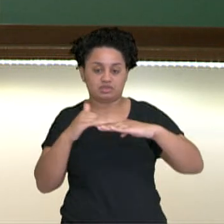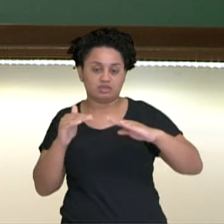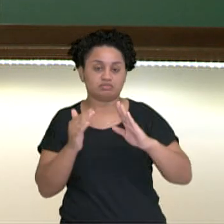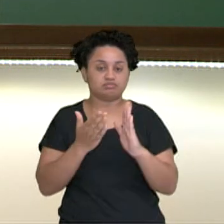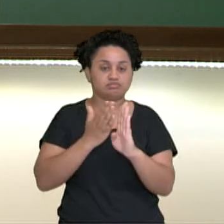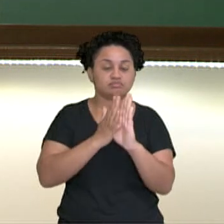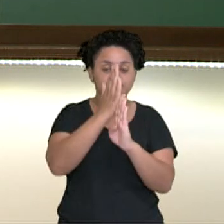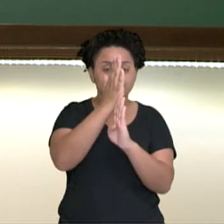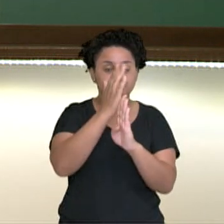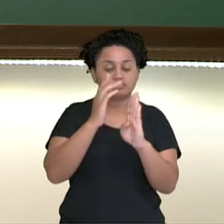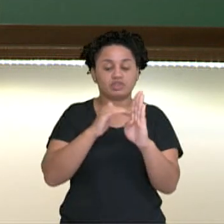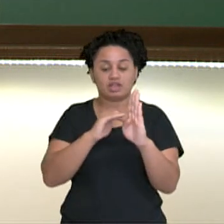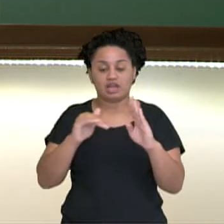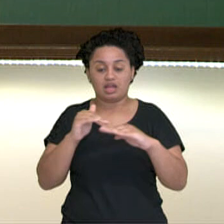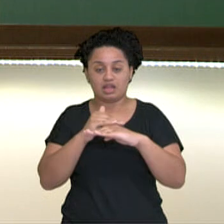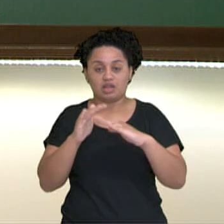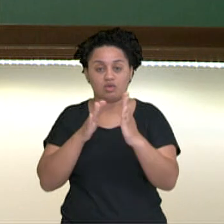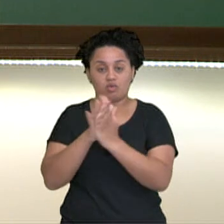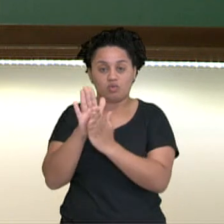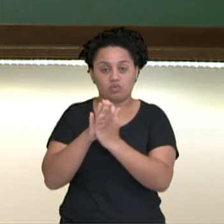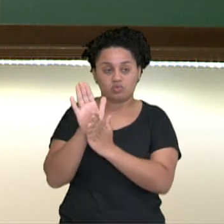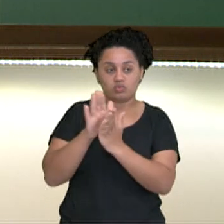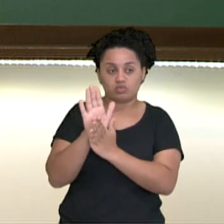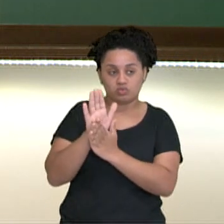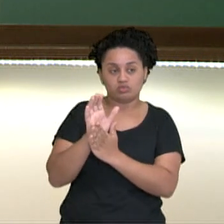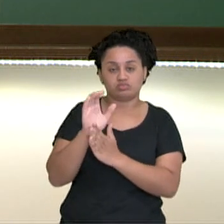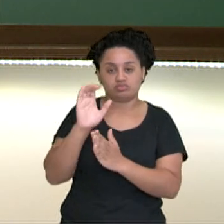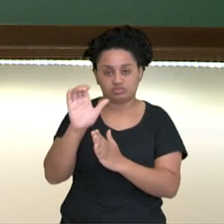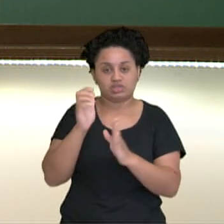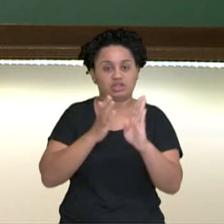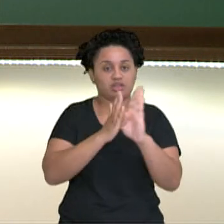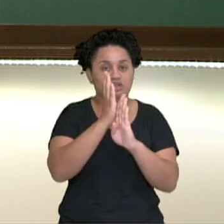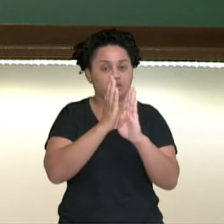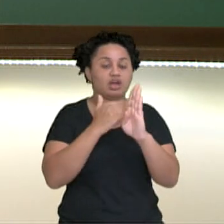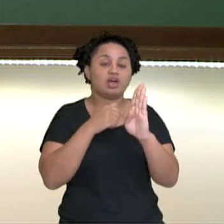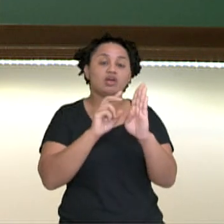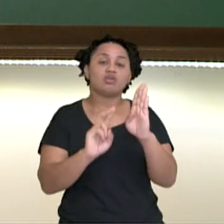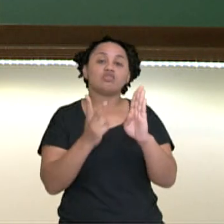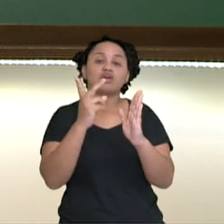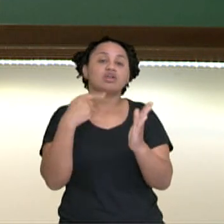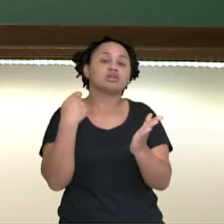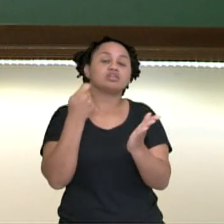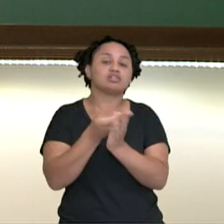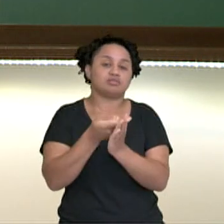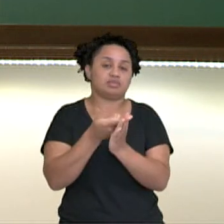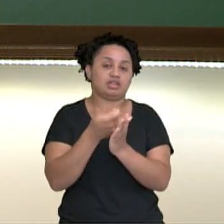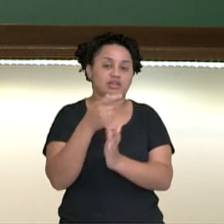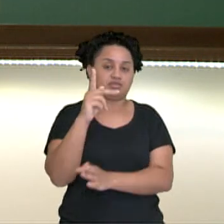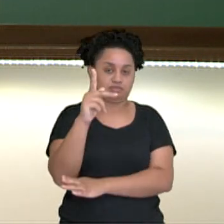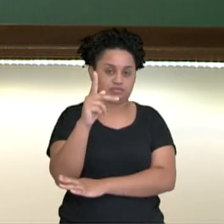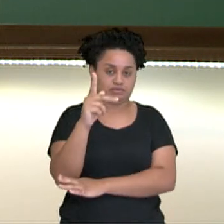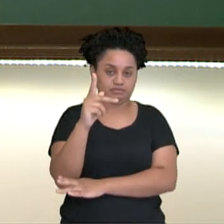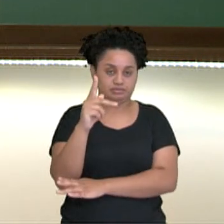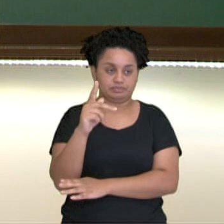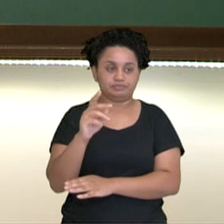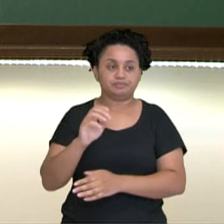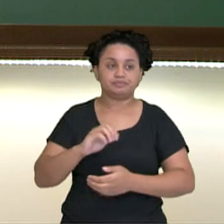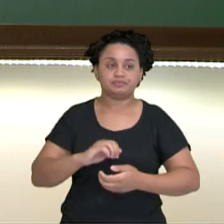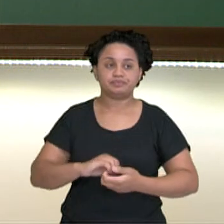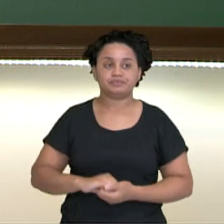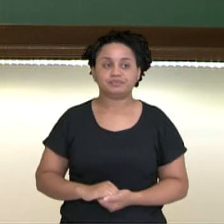certo? Neste caso, consumo de água com o valor pago por esse consumo, tá?